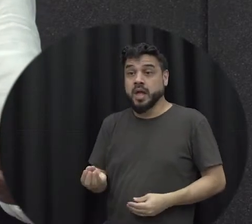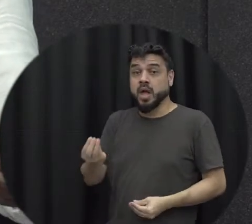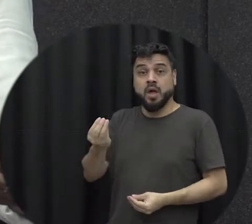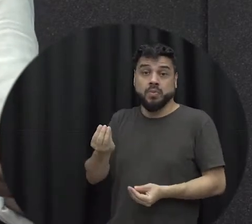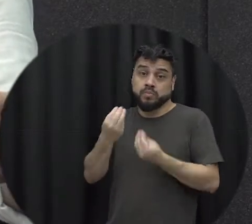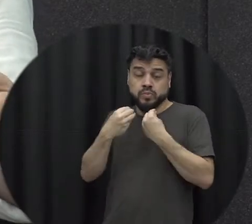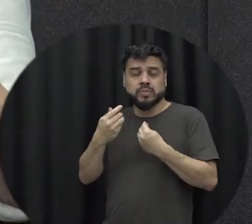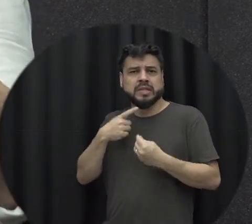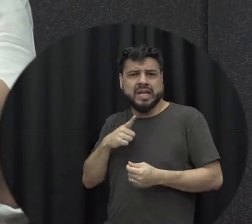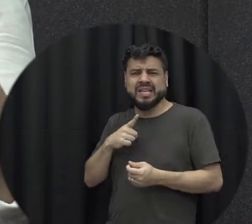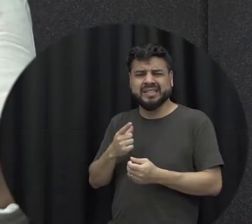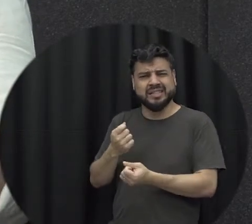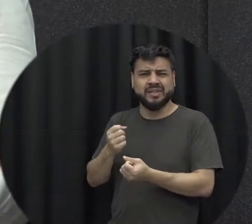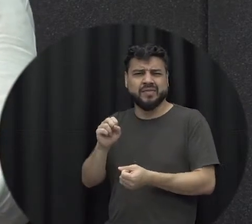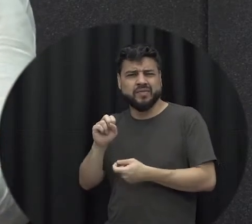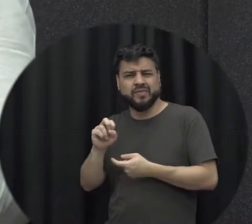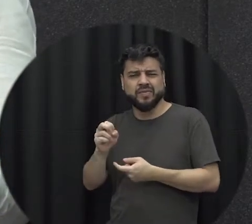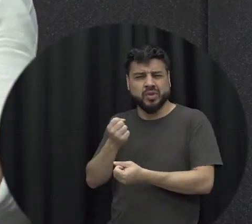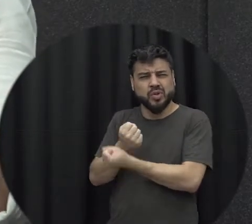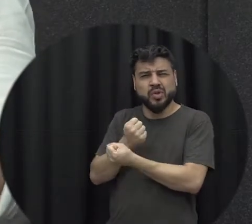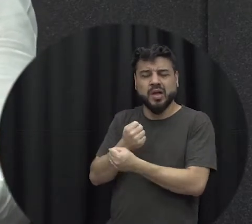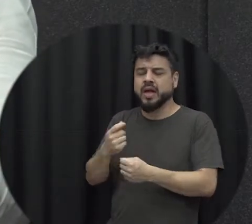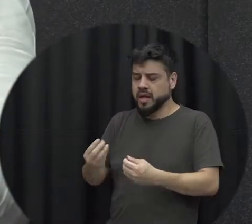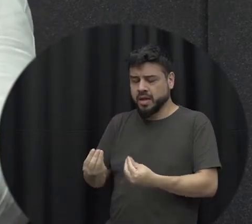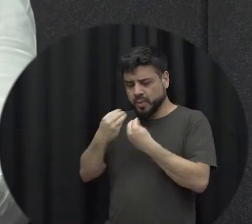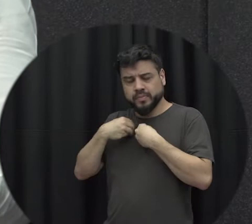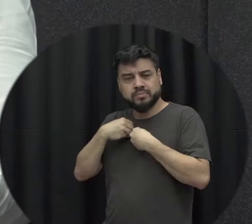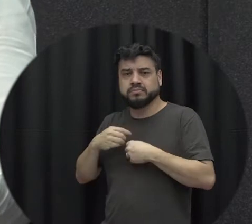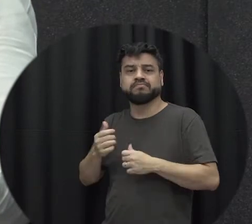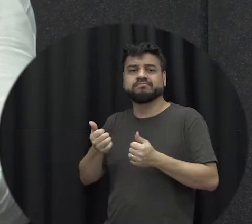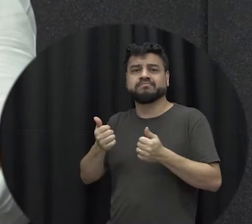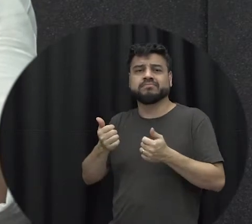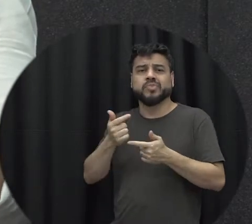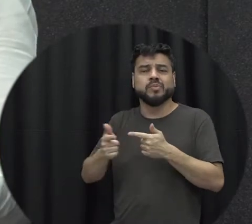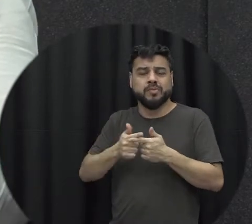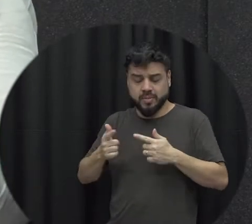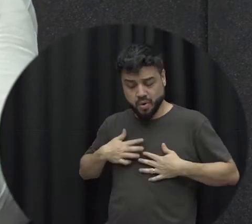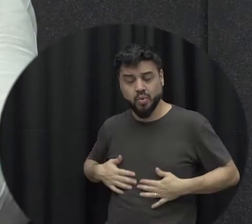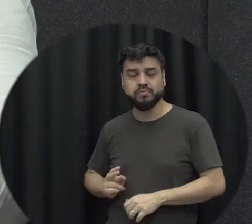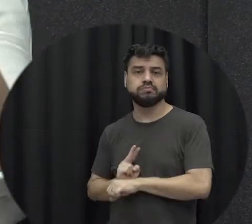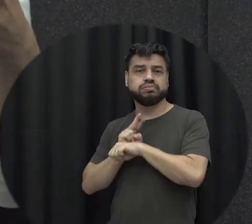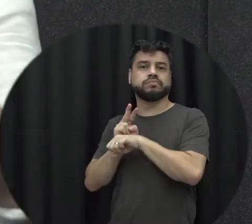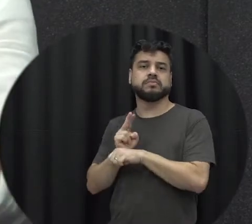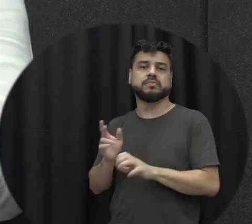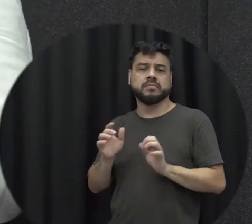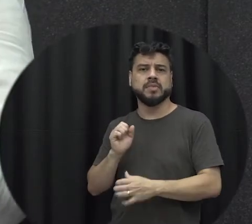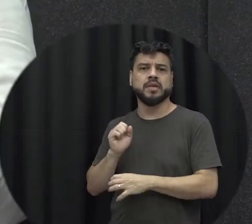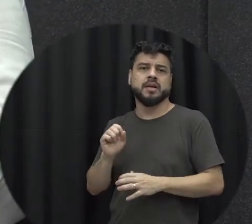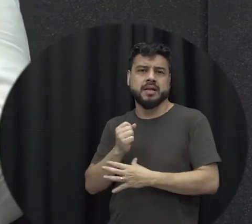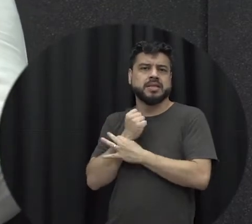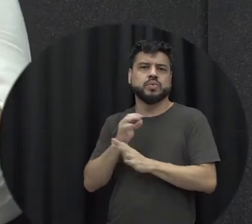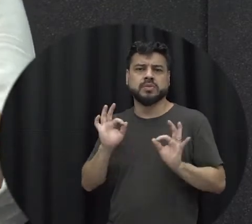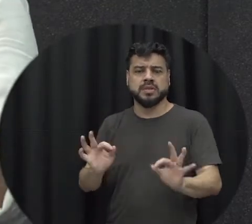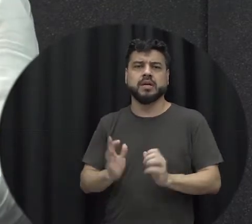efeito tóxico, né? Geralmente, esses fungos, eles não produzem moléculas tóxicas para o nosso corpo. Então, da kombucha